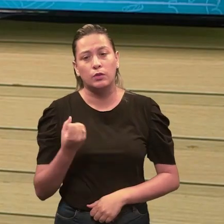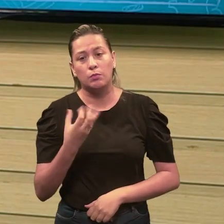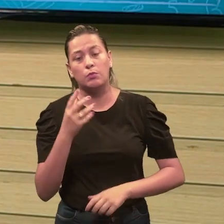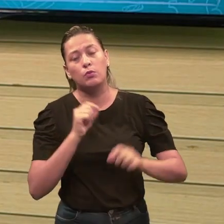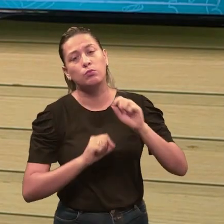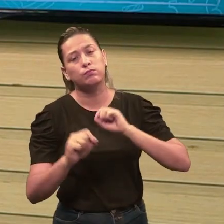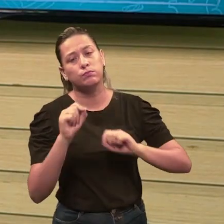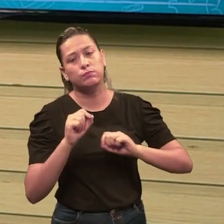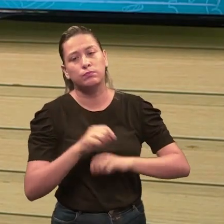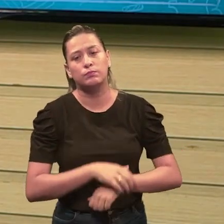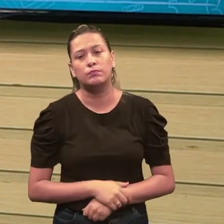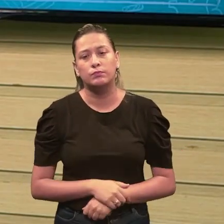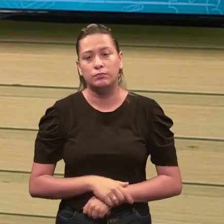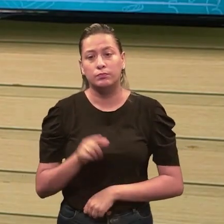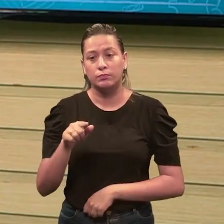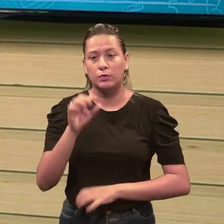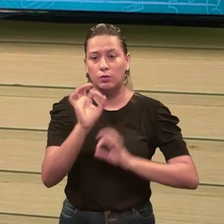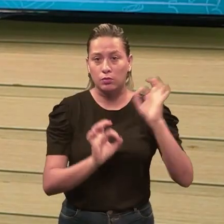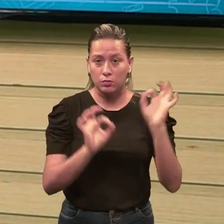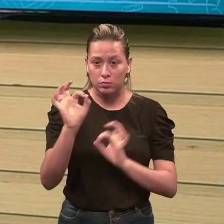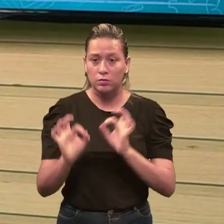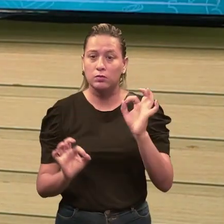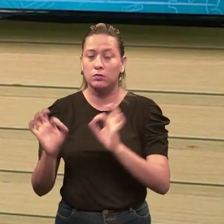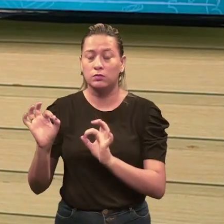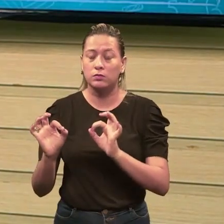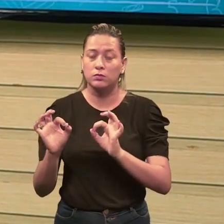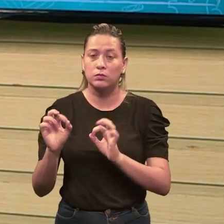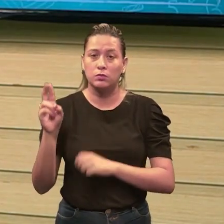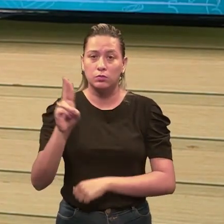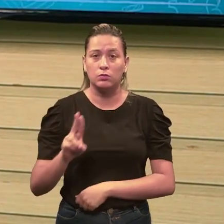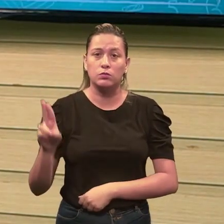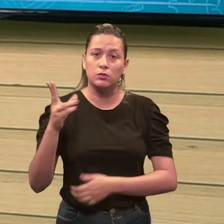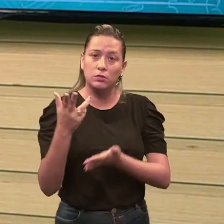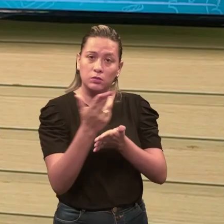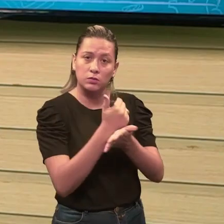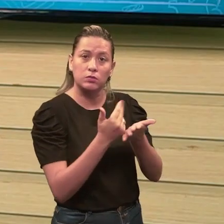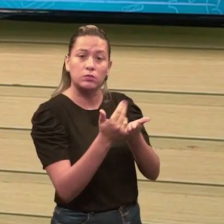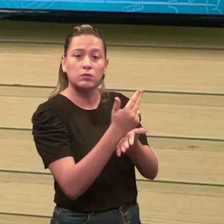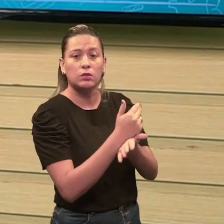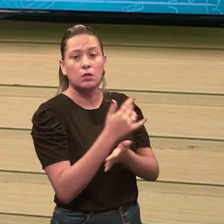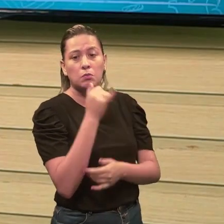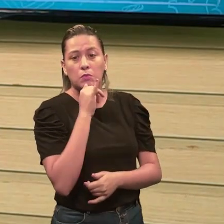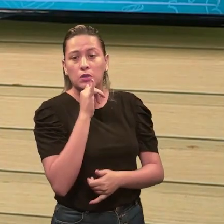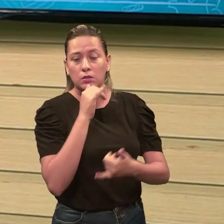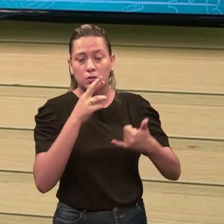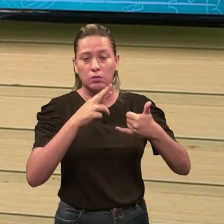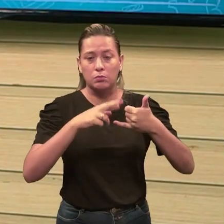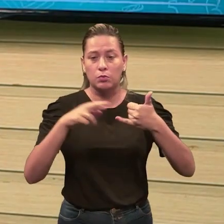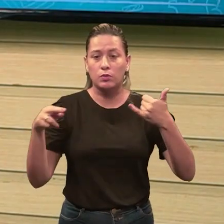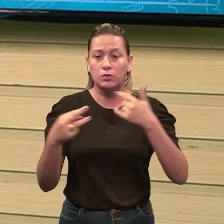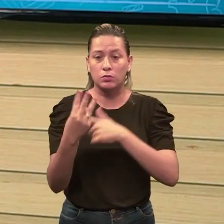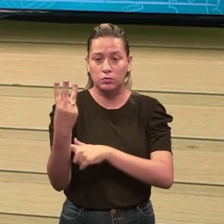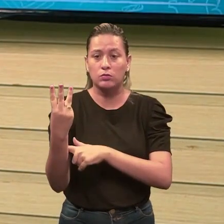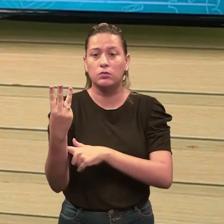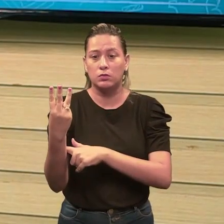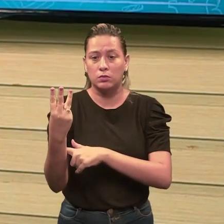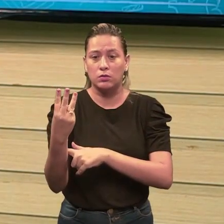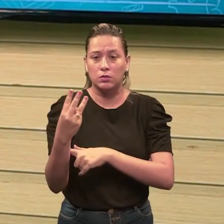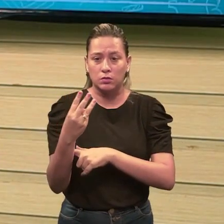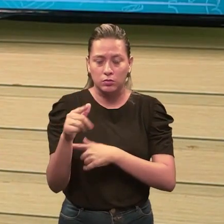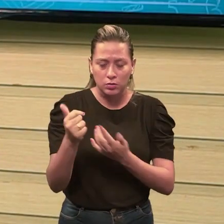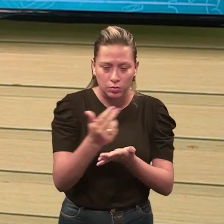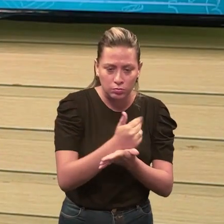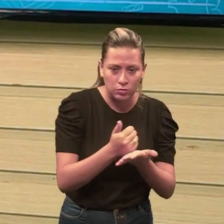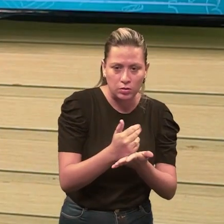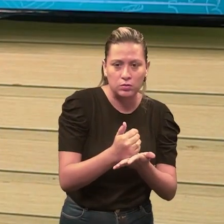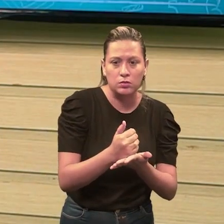bom realmente registrar assim, ó, dessa forma, através dos próprios desenhos. Então, por exemplo, o resistor 3, ó, ele traz o